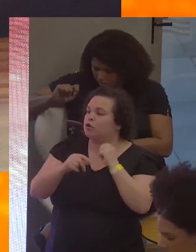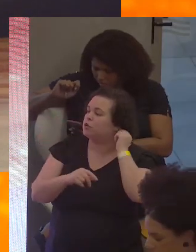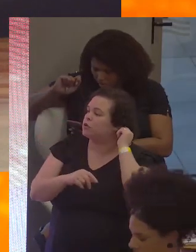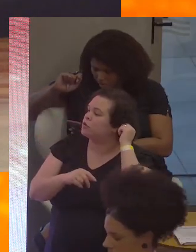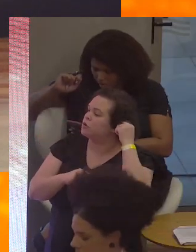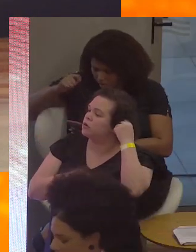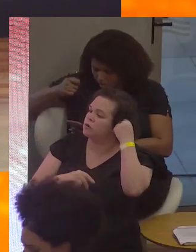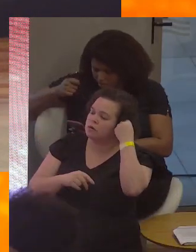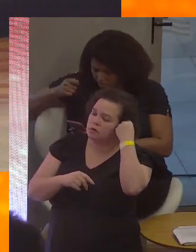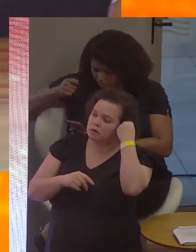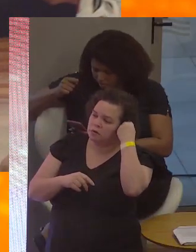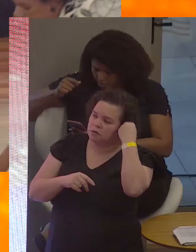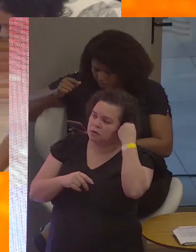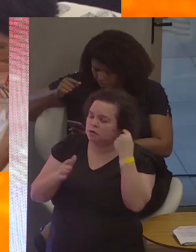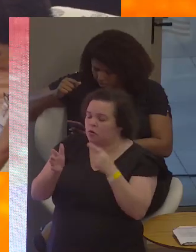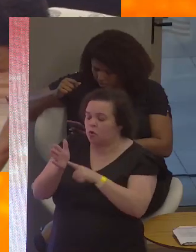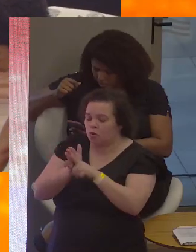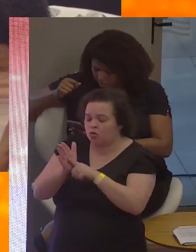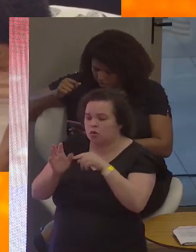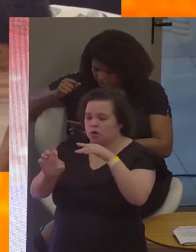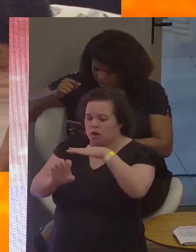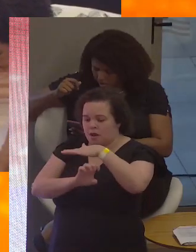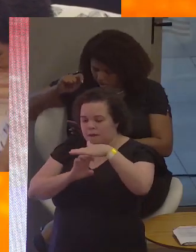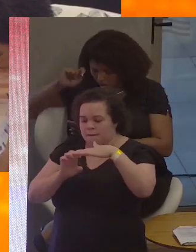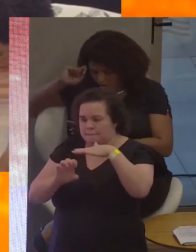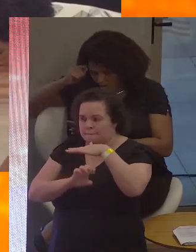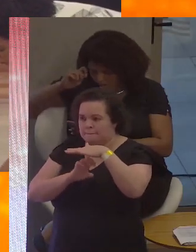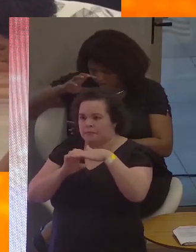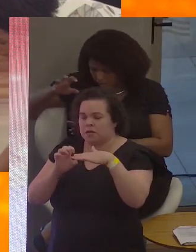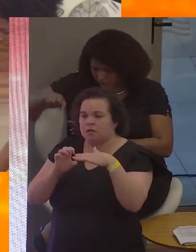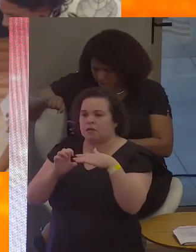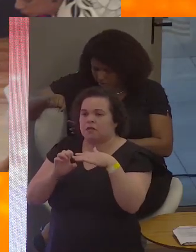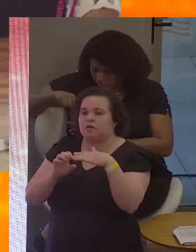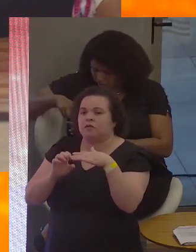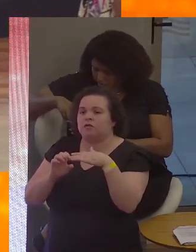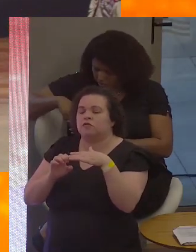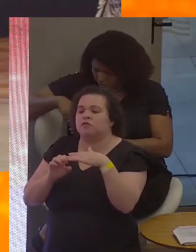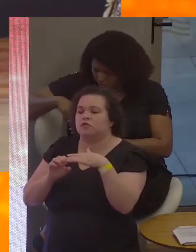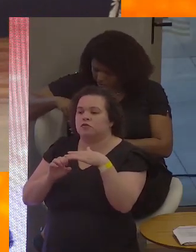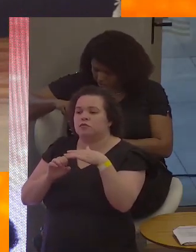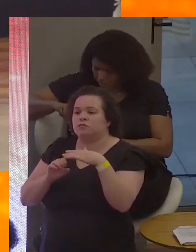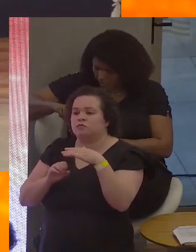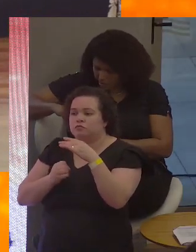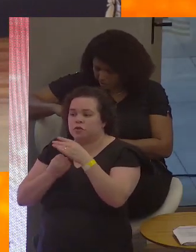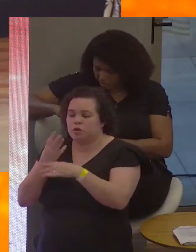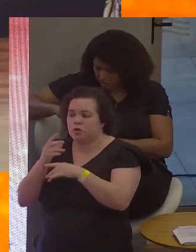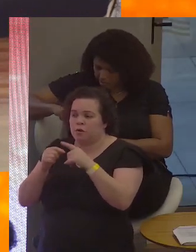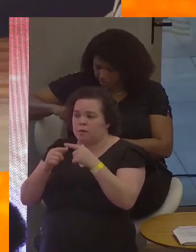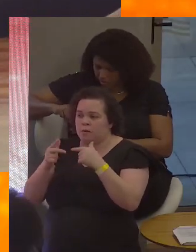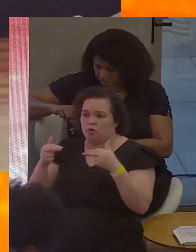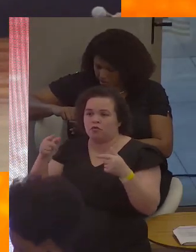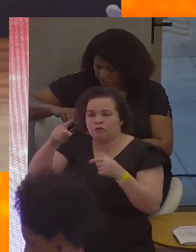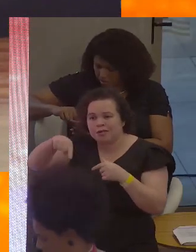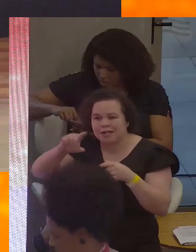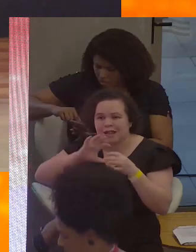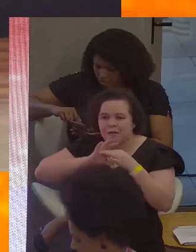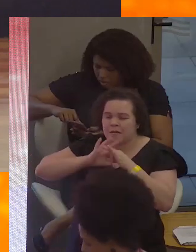fazendo consultoria para empresas de formação de produtos. Você tem uma